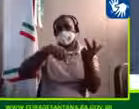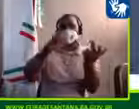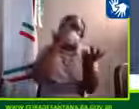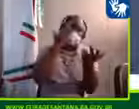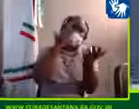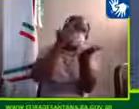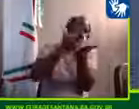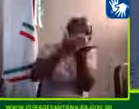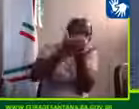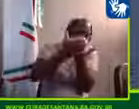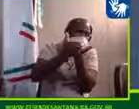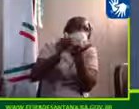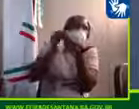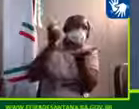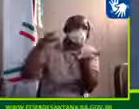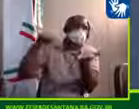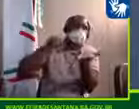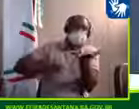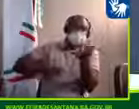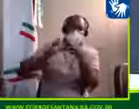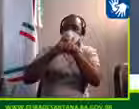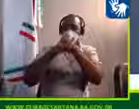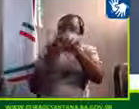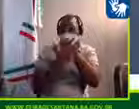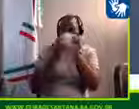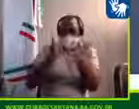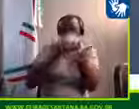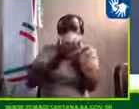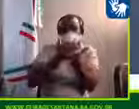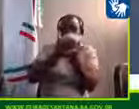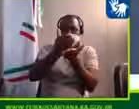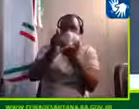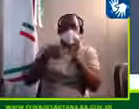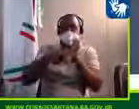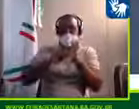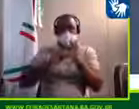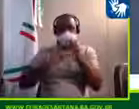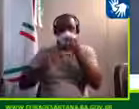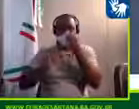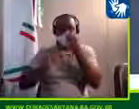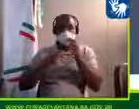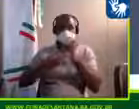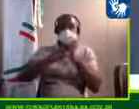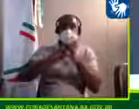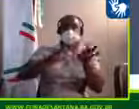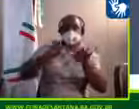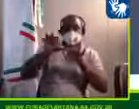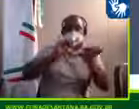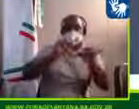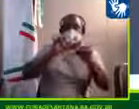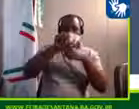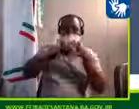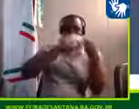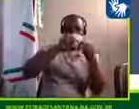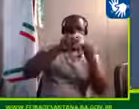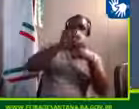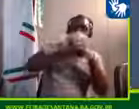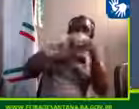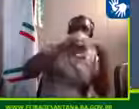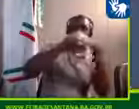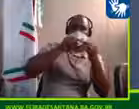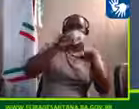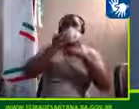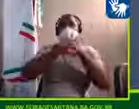desde o início desta epidemia. Das razões que me levaram a flexibilizar mais uma vez